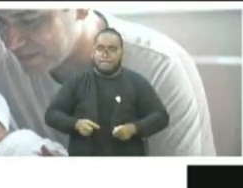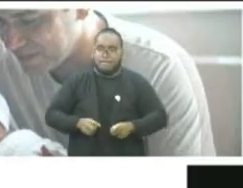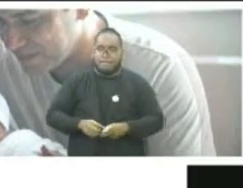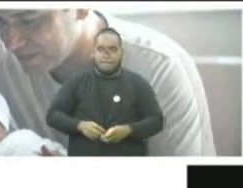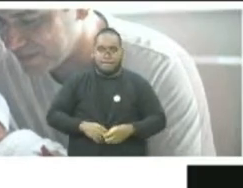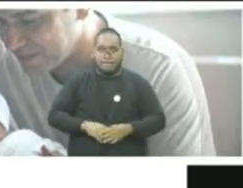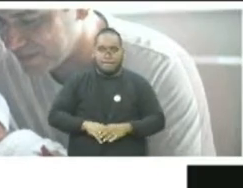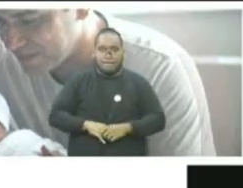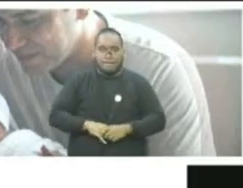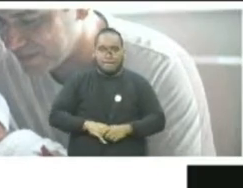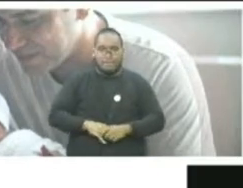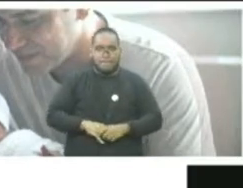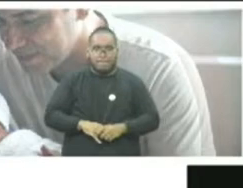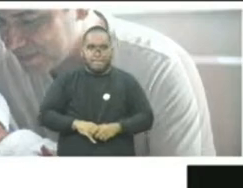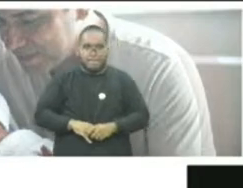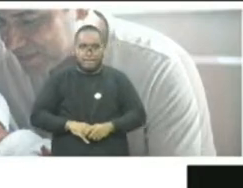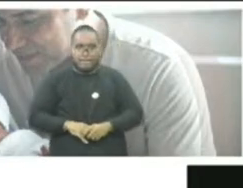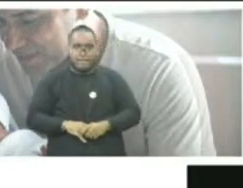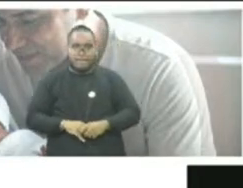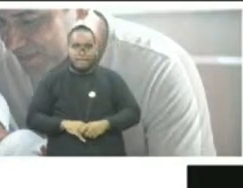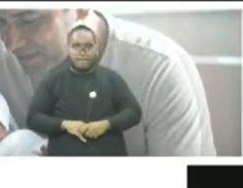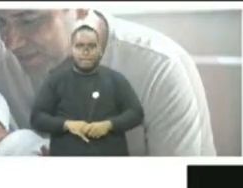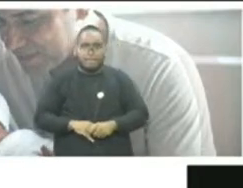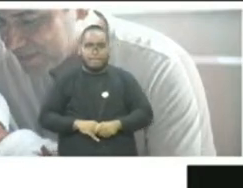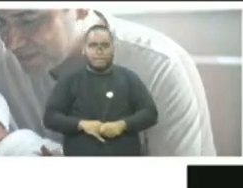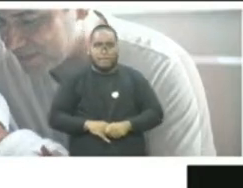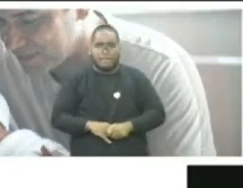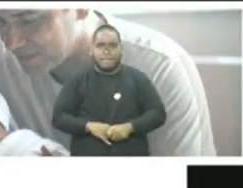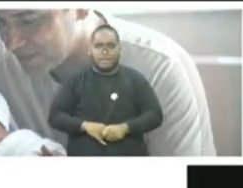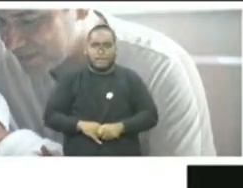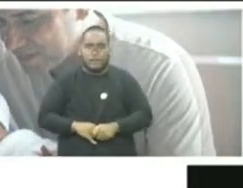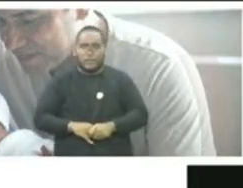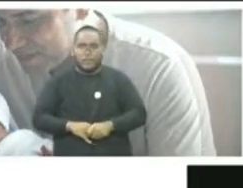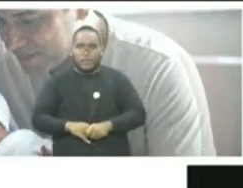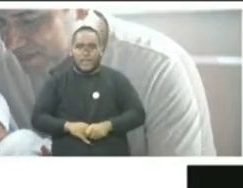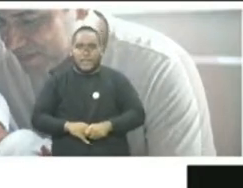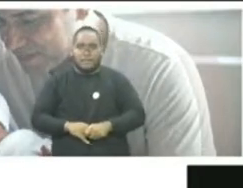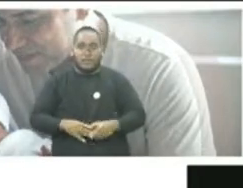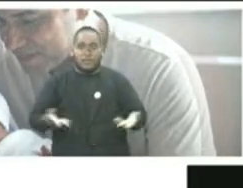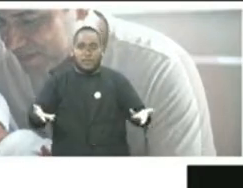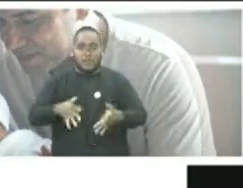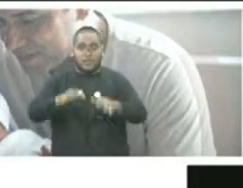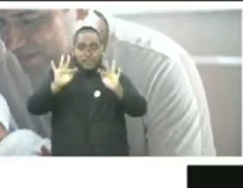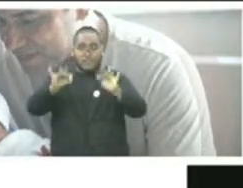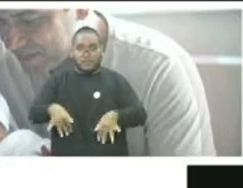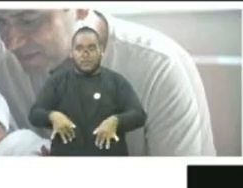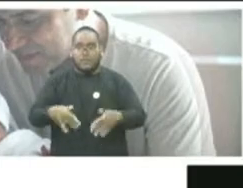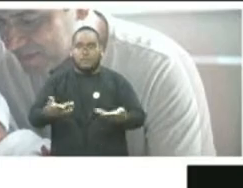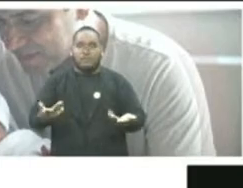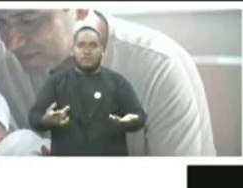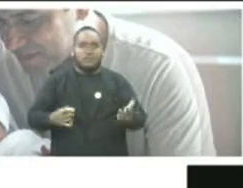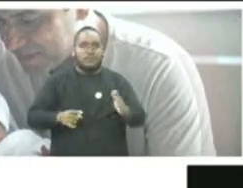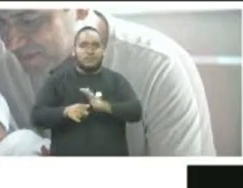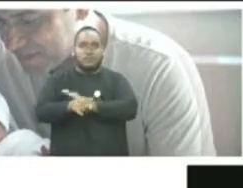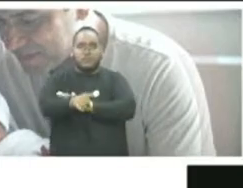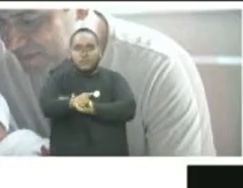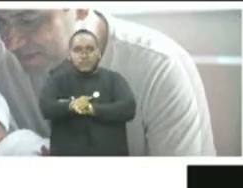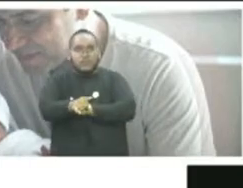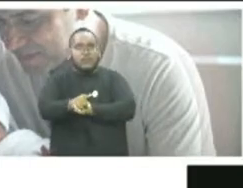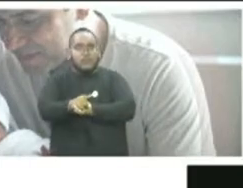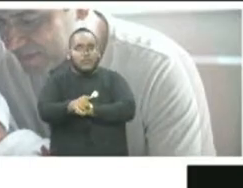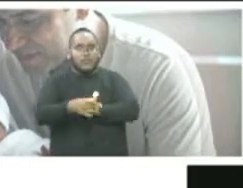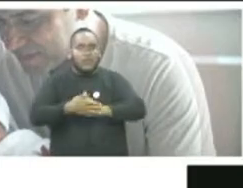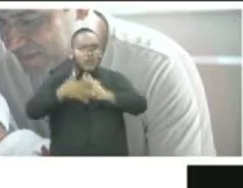E aí, eu finalizo deixando algumas reflexões, né?